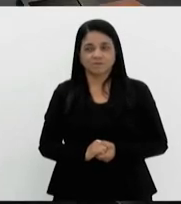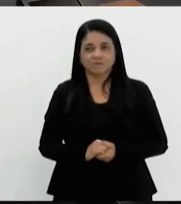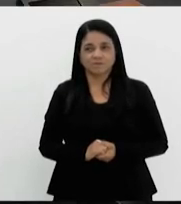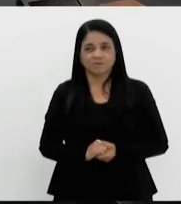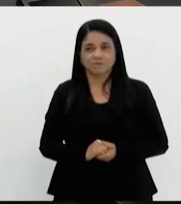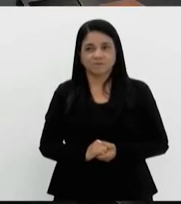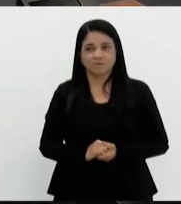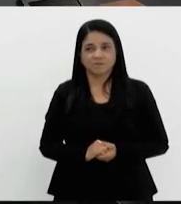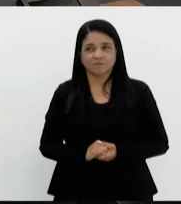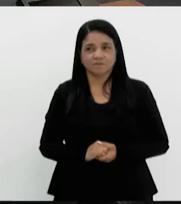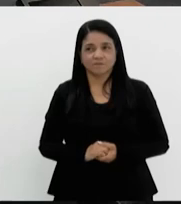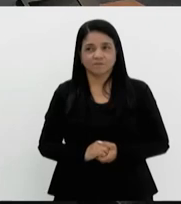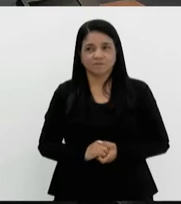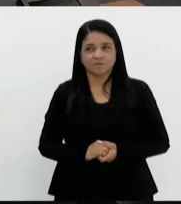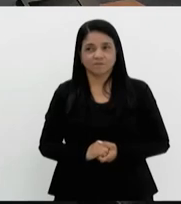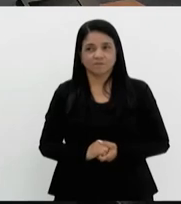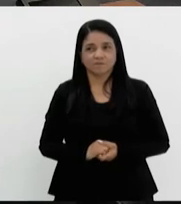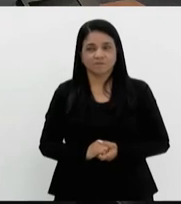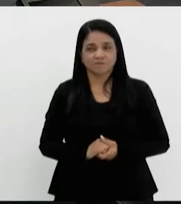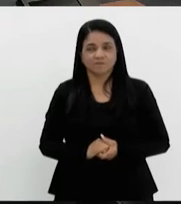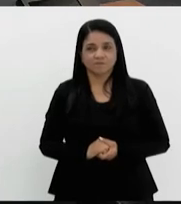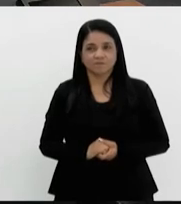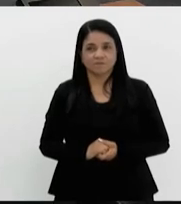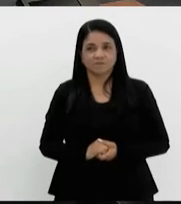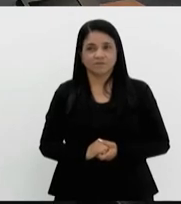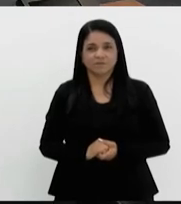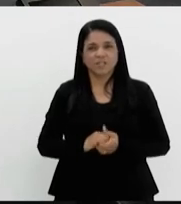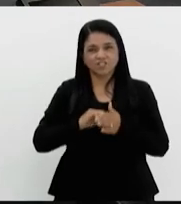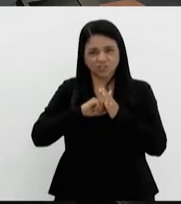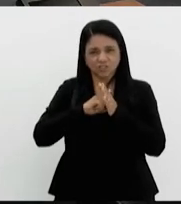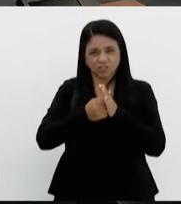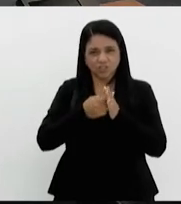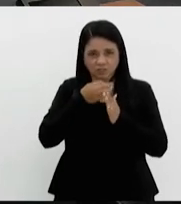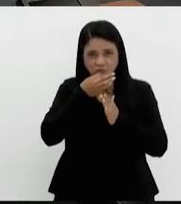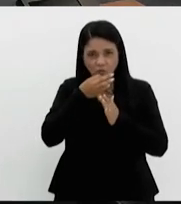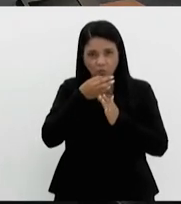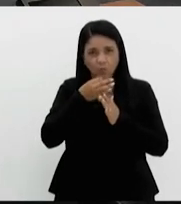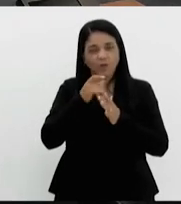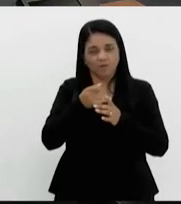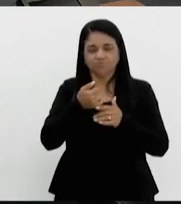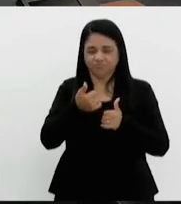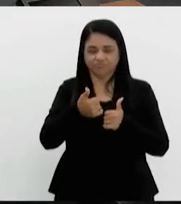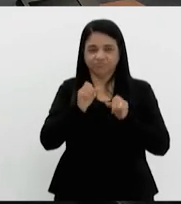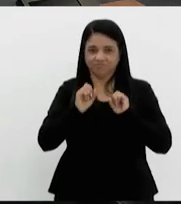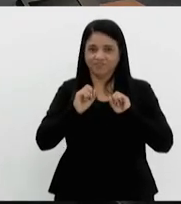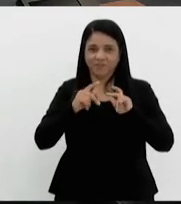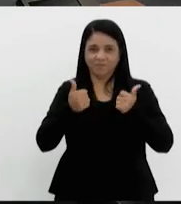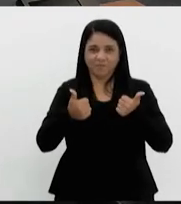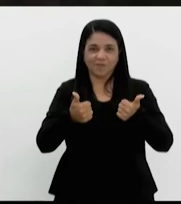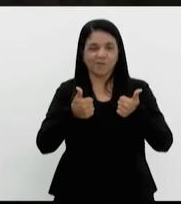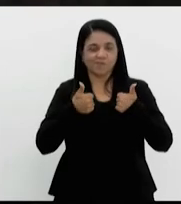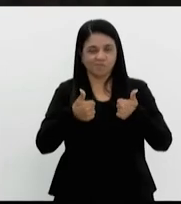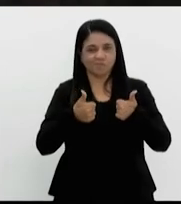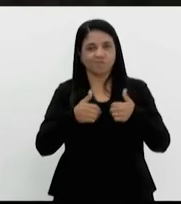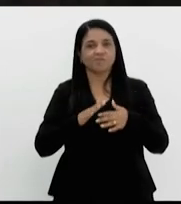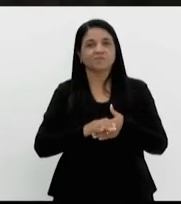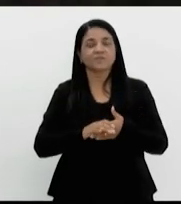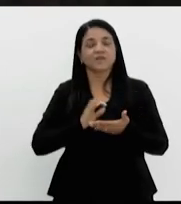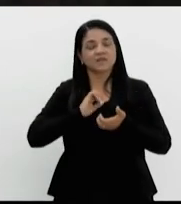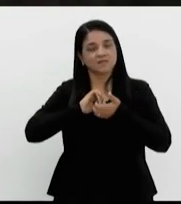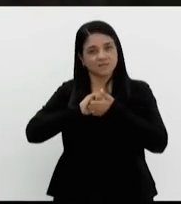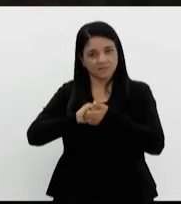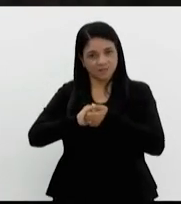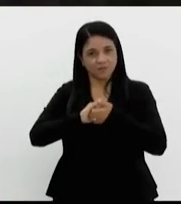Aperta de novo, tem que ficar vermelho. Está desligado, deputado. Isso, ligou. Pronto, obrigado. Eu quero saudar também